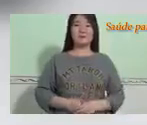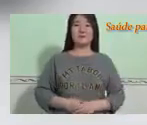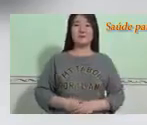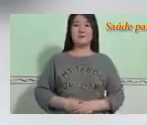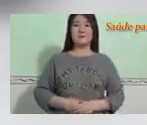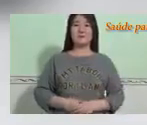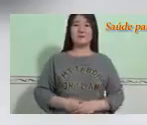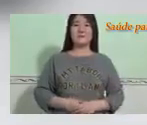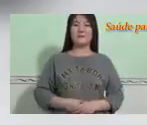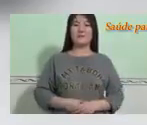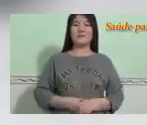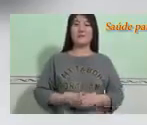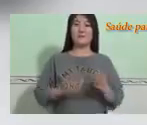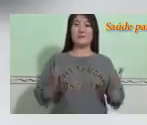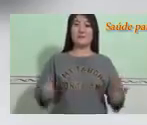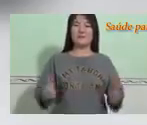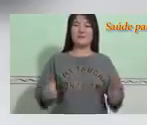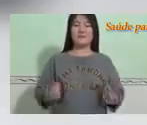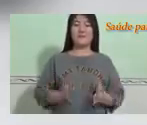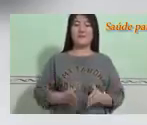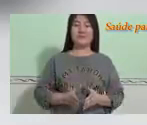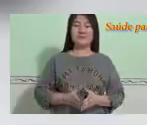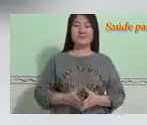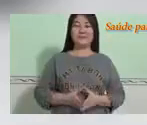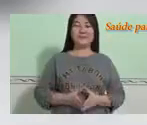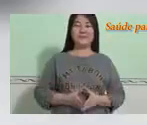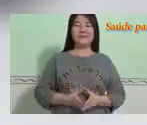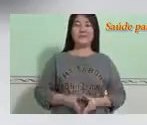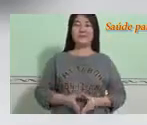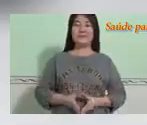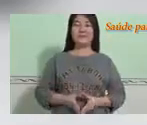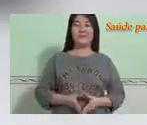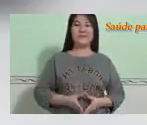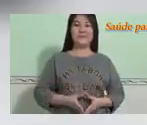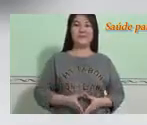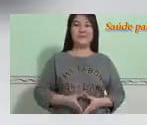da sífilis, vírgula, CRCADE 3 semanas após a infecção.